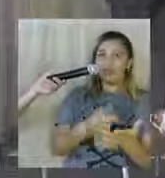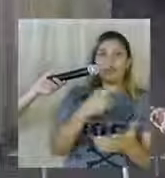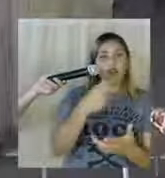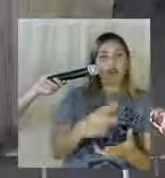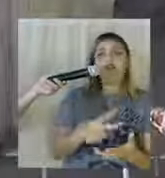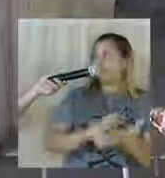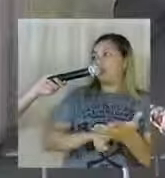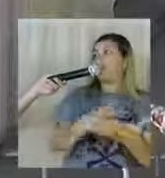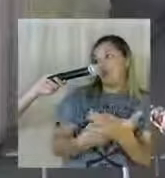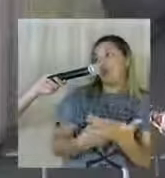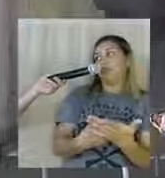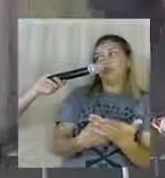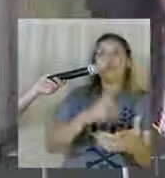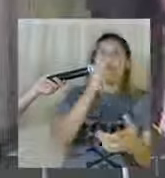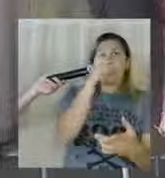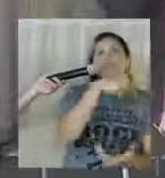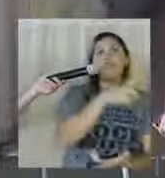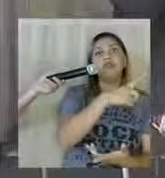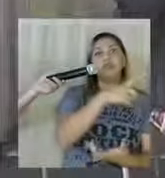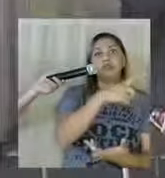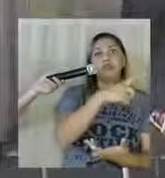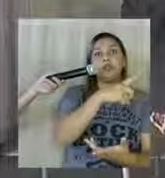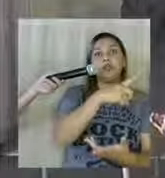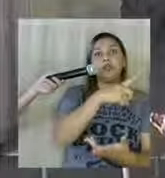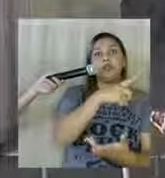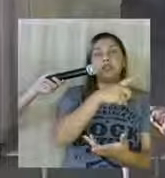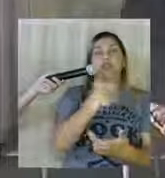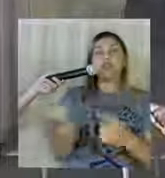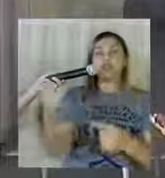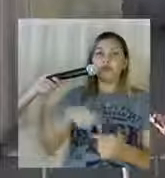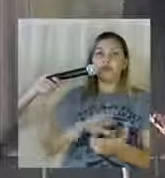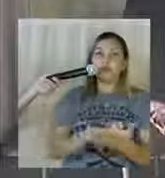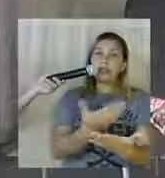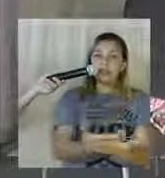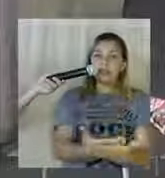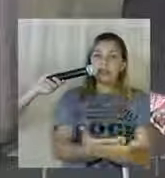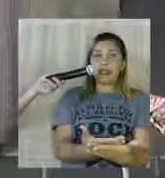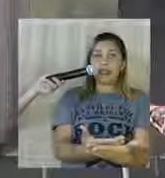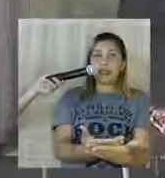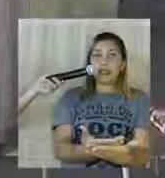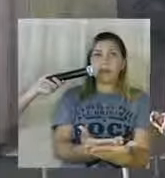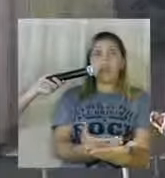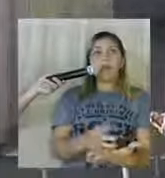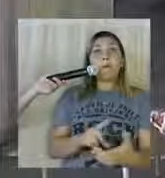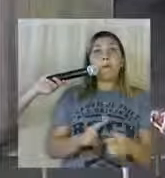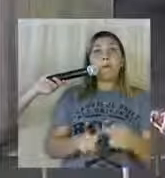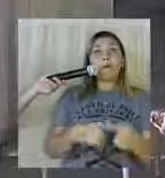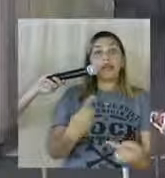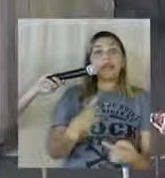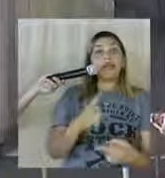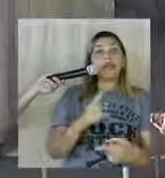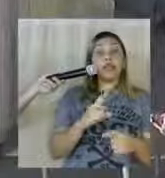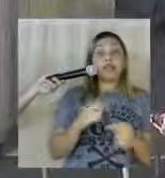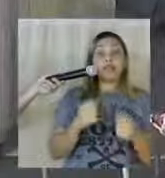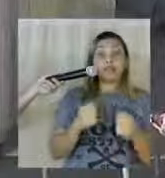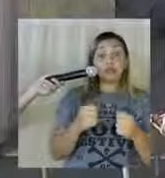Tradução em voz é difícil. Né? Então, que eu vim para aqui para interpretar.